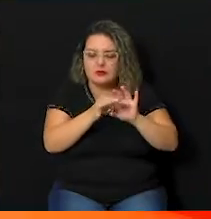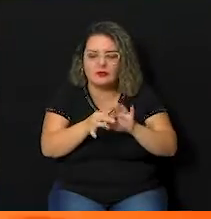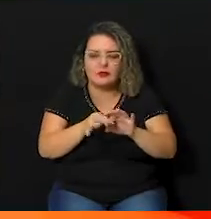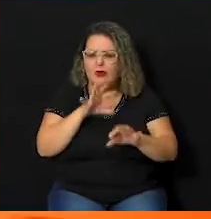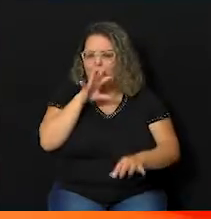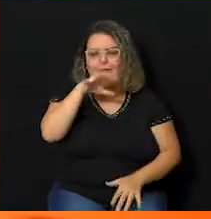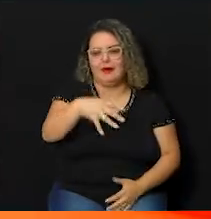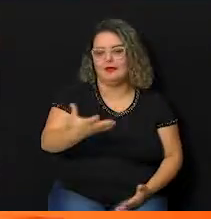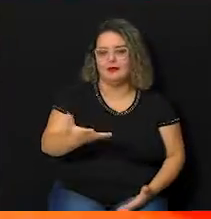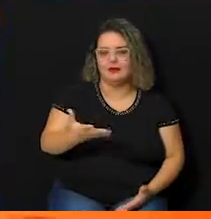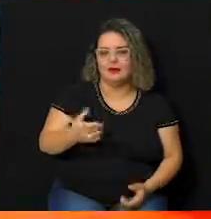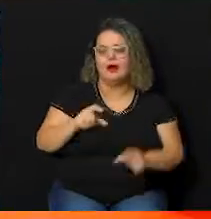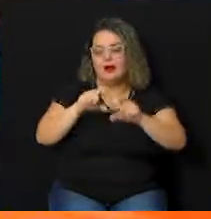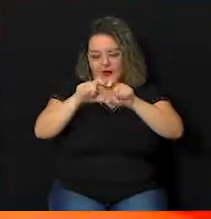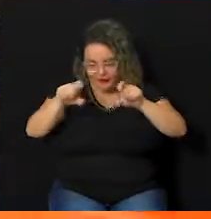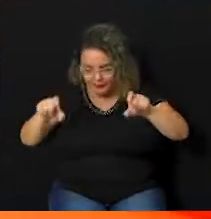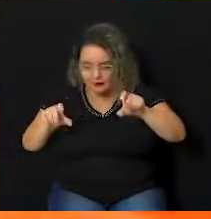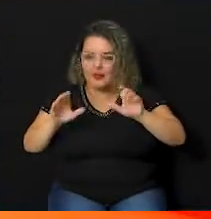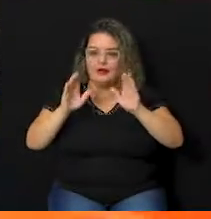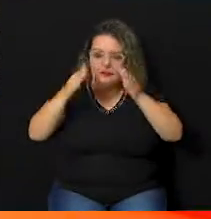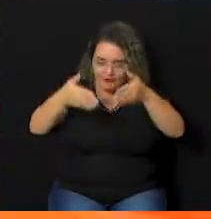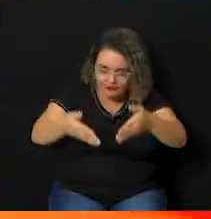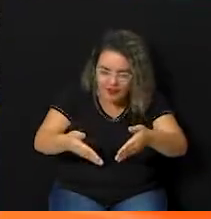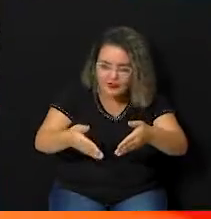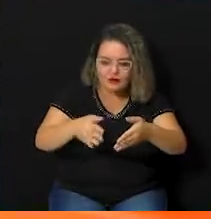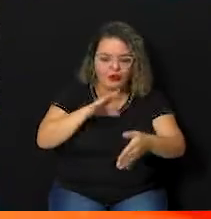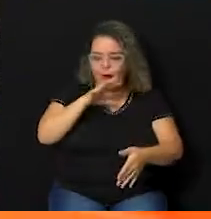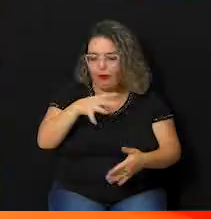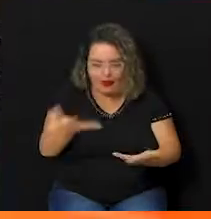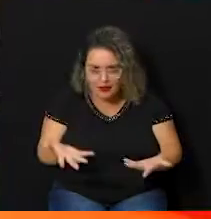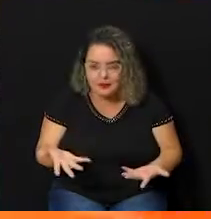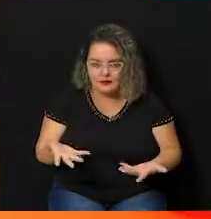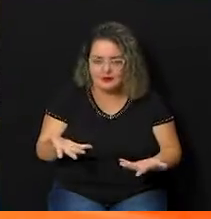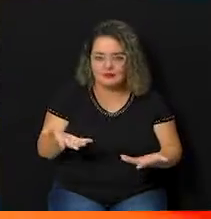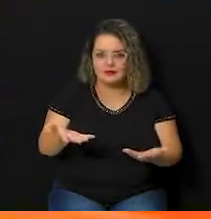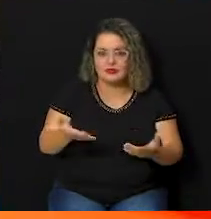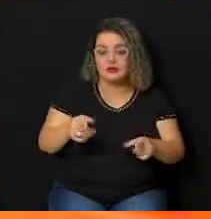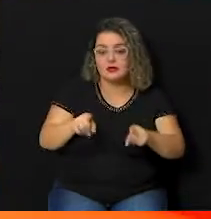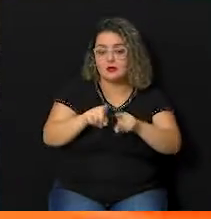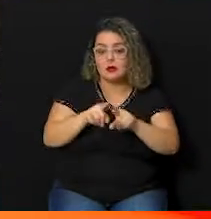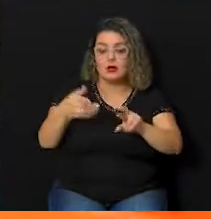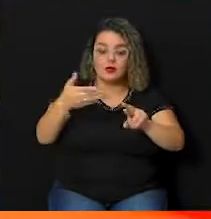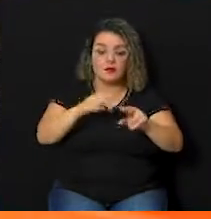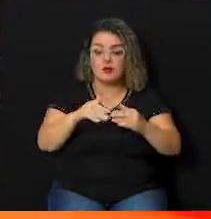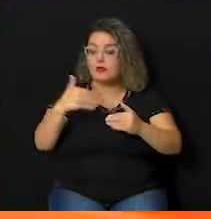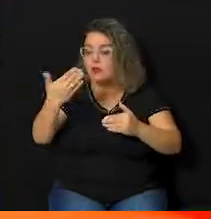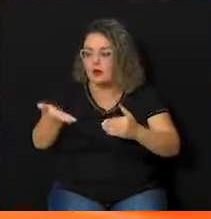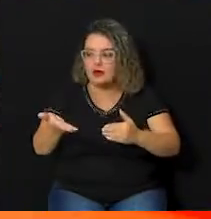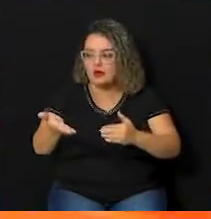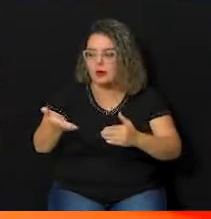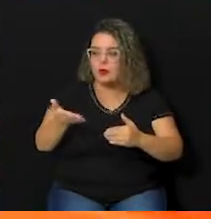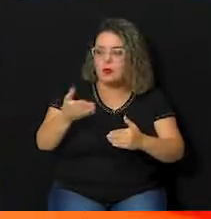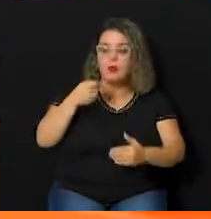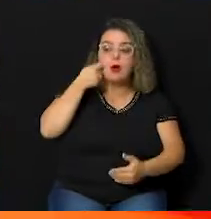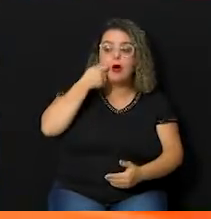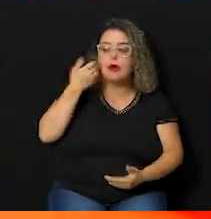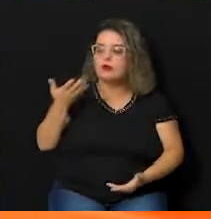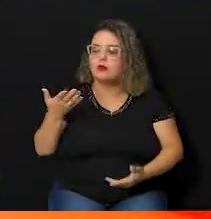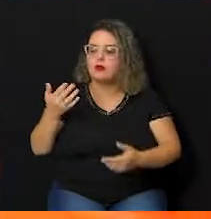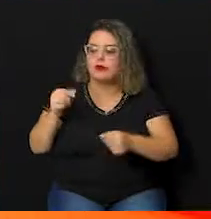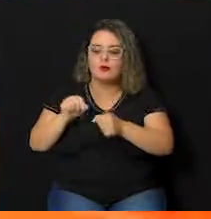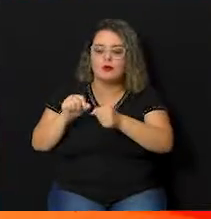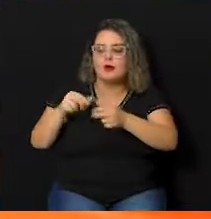e puxo o ridículo. E também referências de fora do filme, tipo assim, o ator tal já fez tal